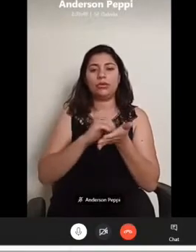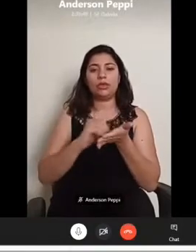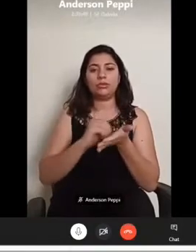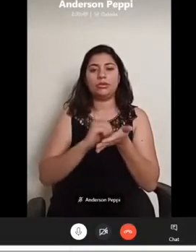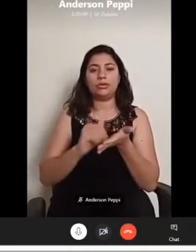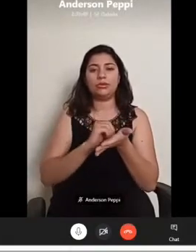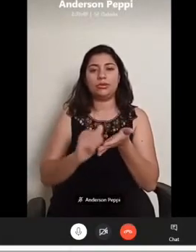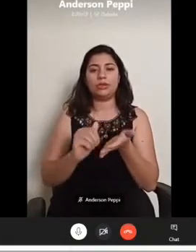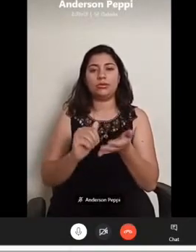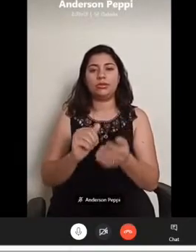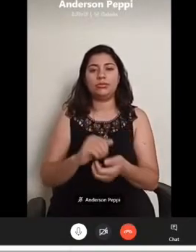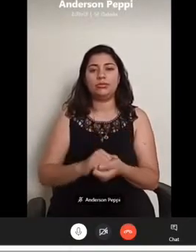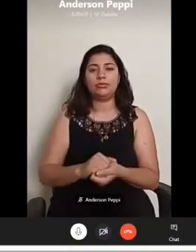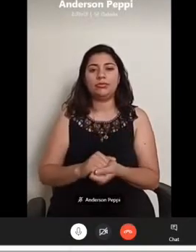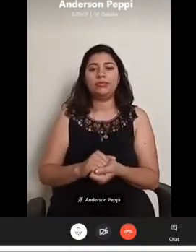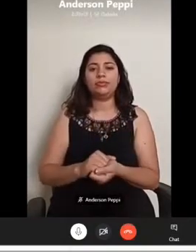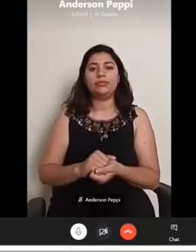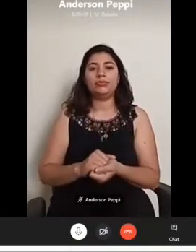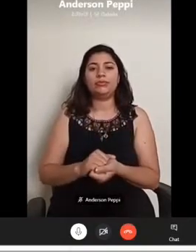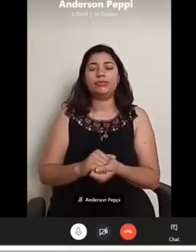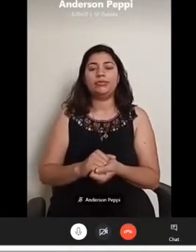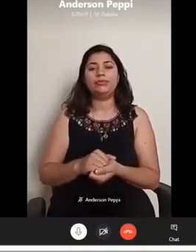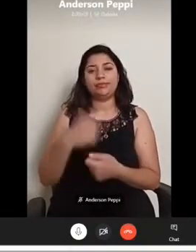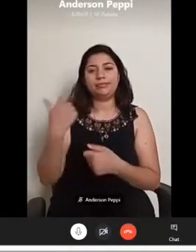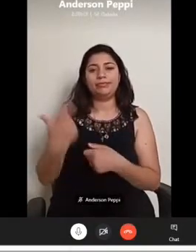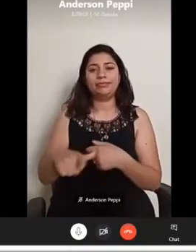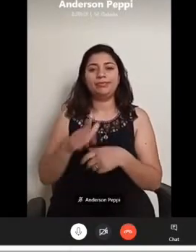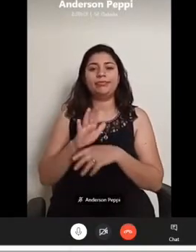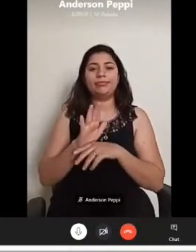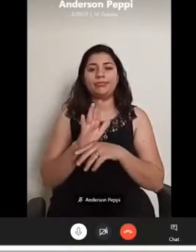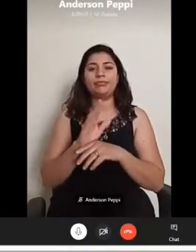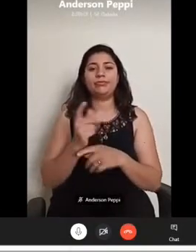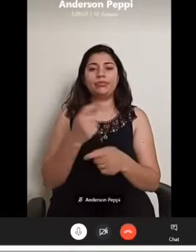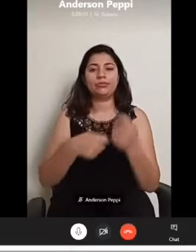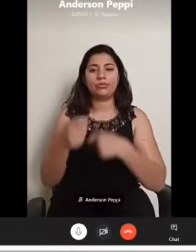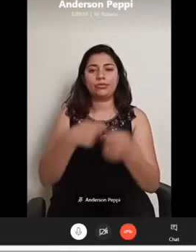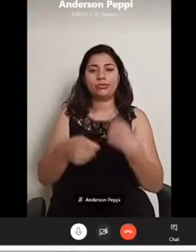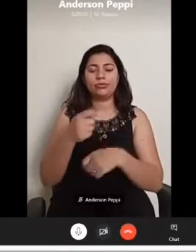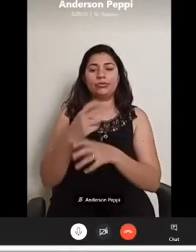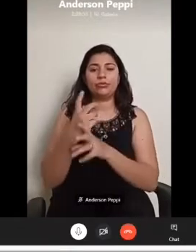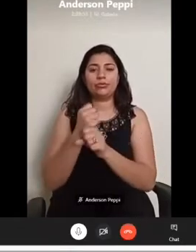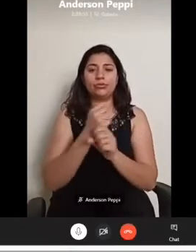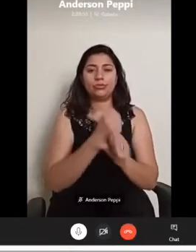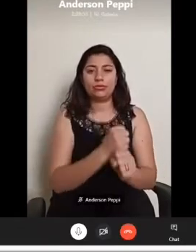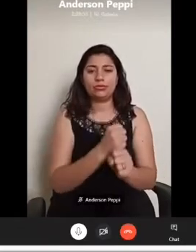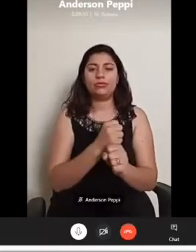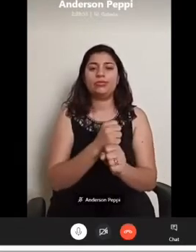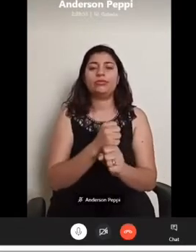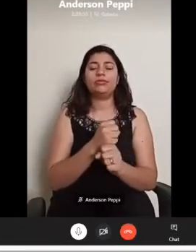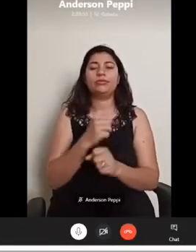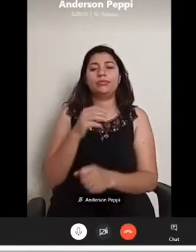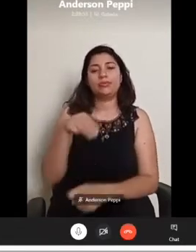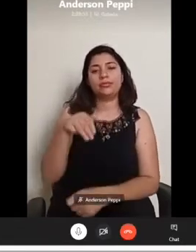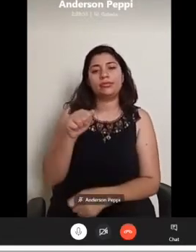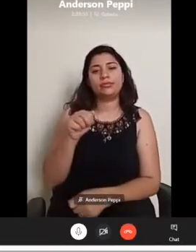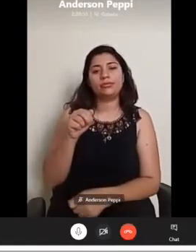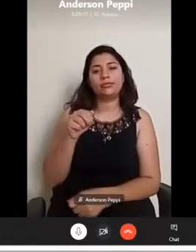Silva. Comissão de Orçamento, Finanças e Contabilidade. Elias Marcelo Sleiman, Laudo Gomes da Silva,